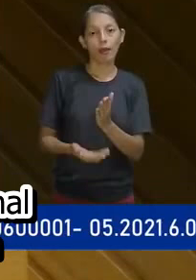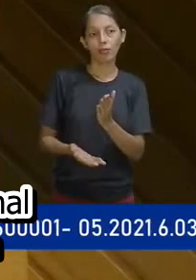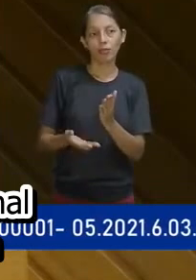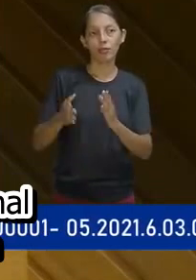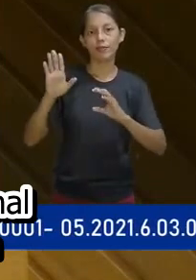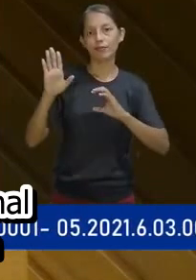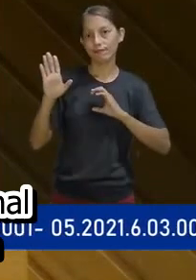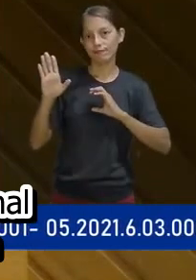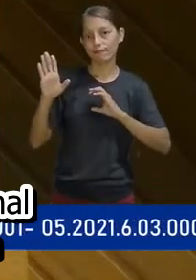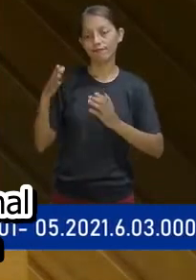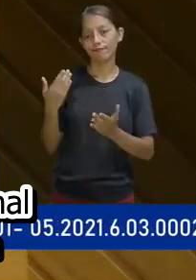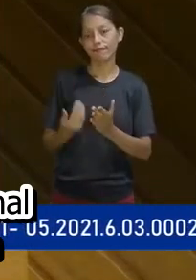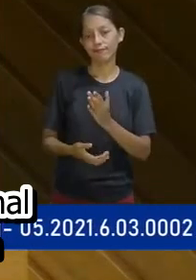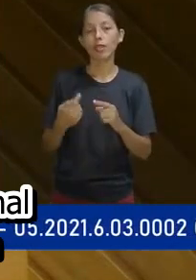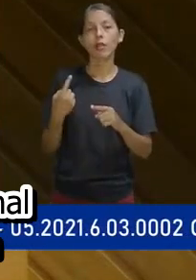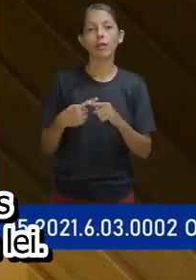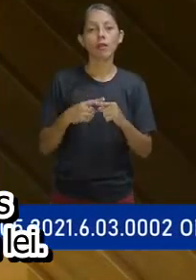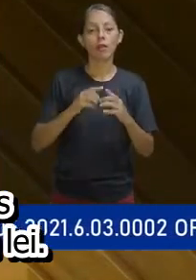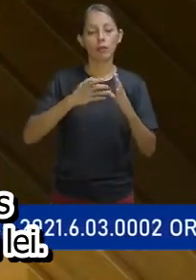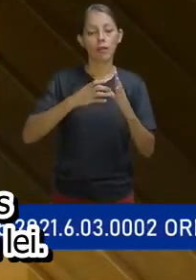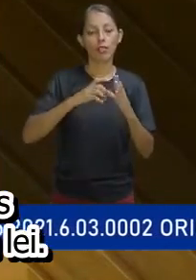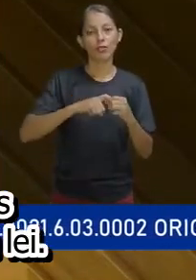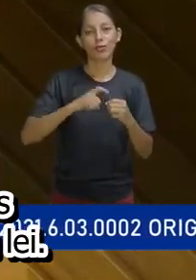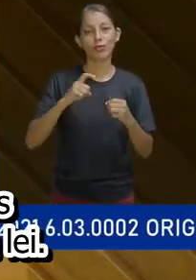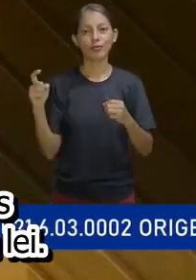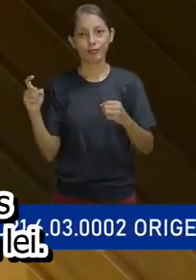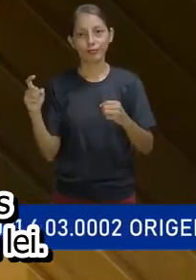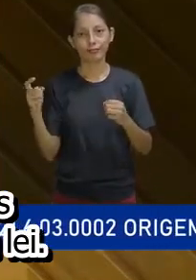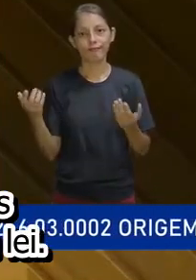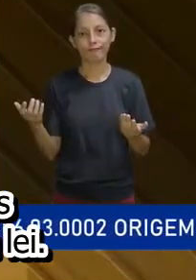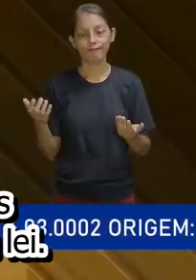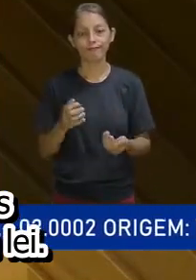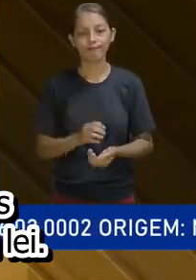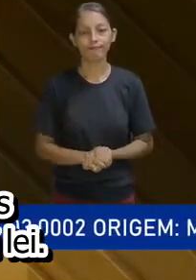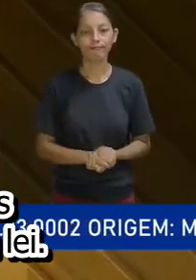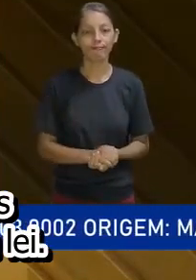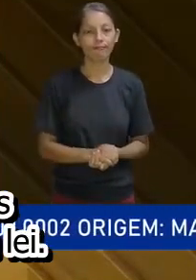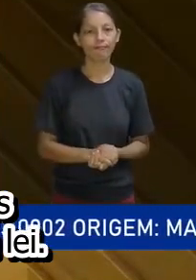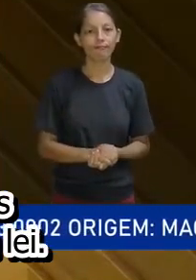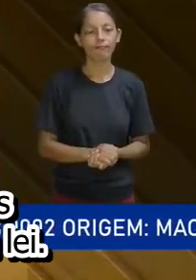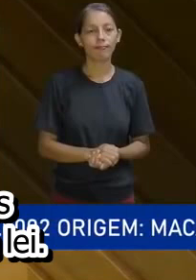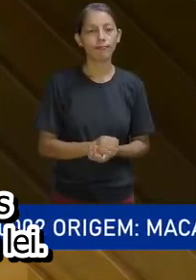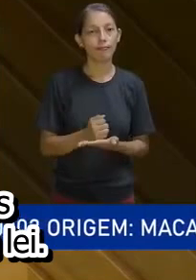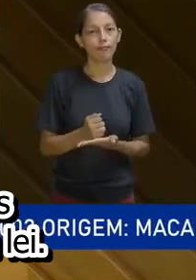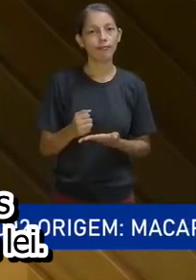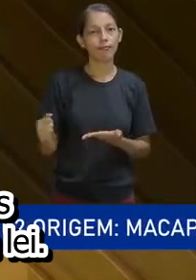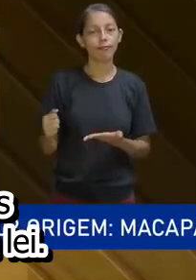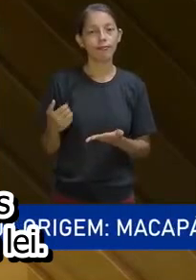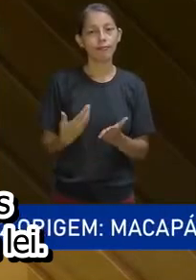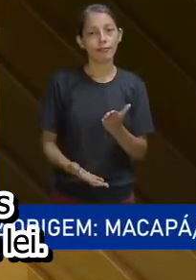quando o titular deixa o partido, fora, claro, das hipóteses de justa causa